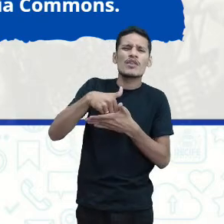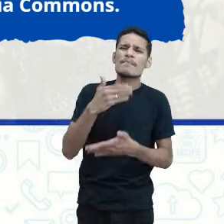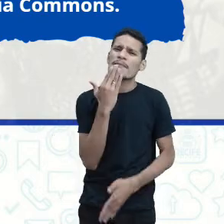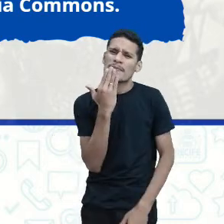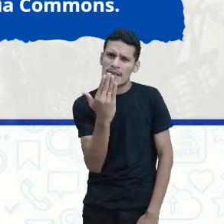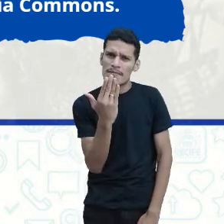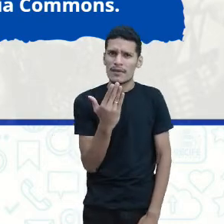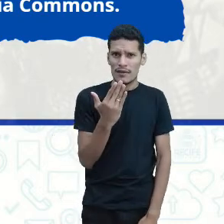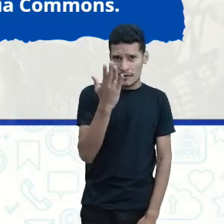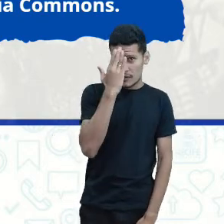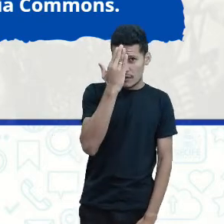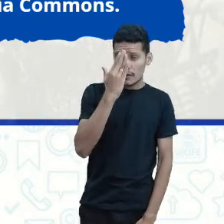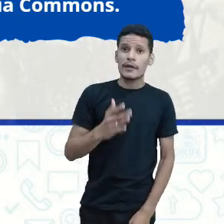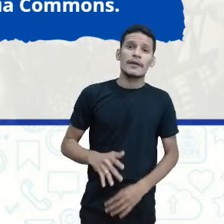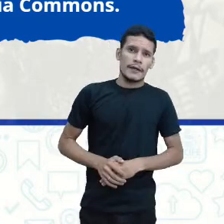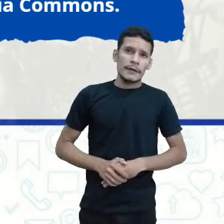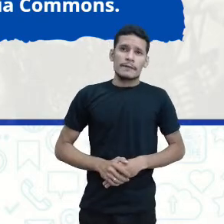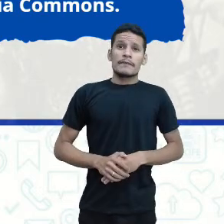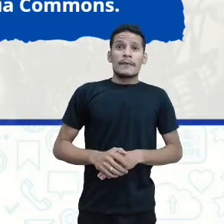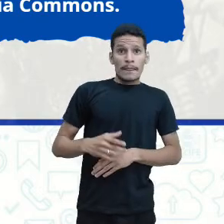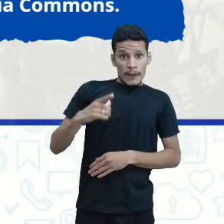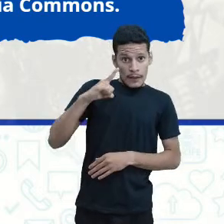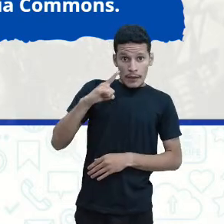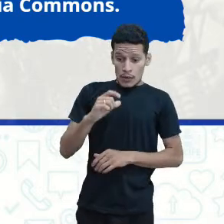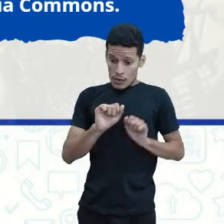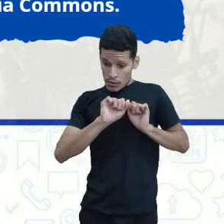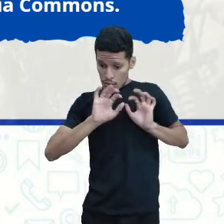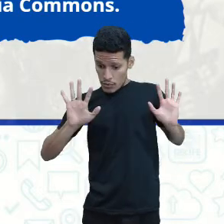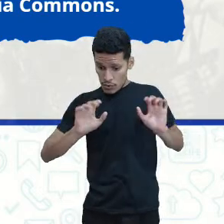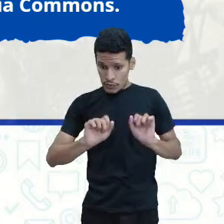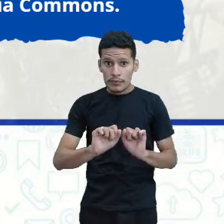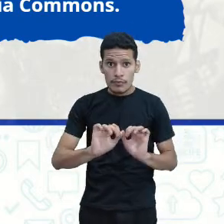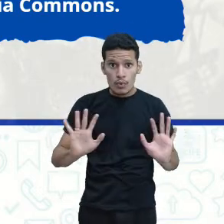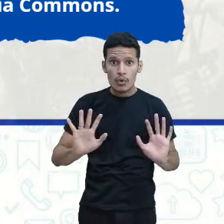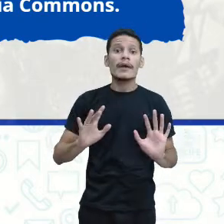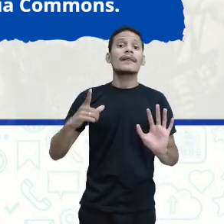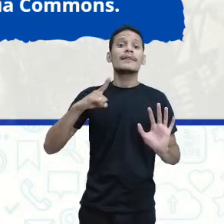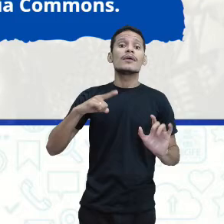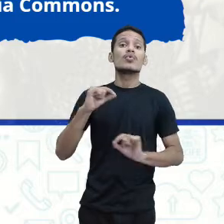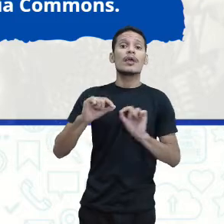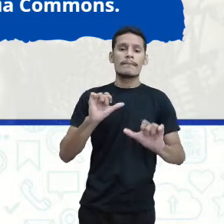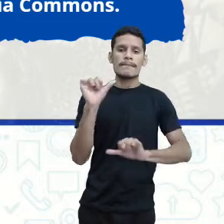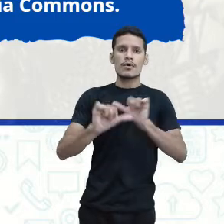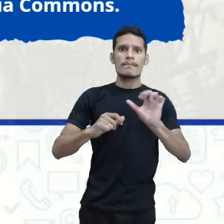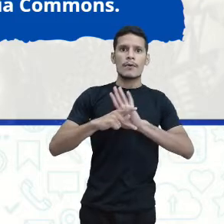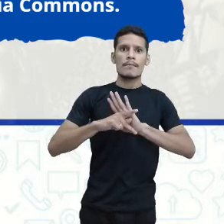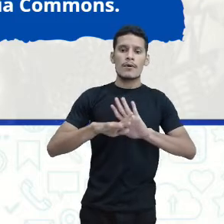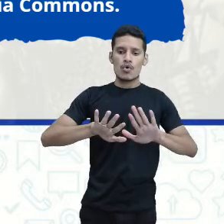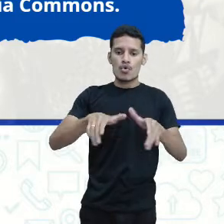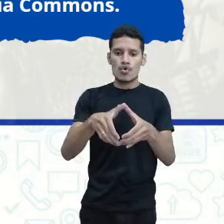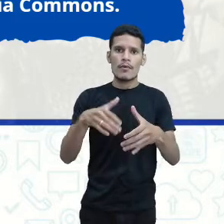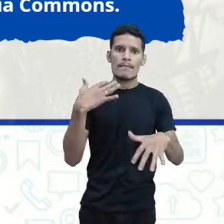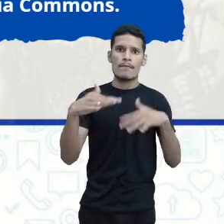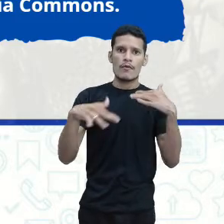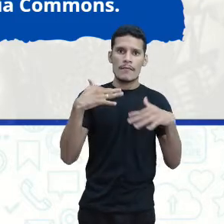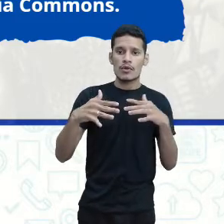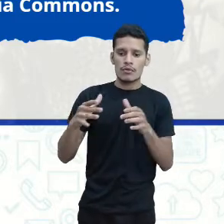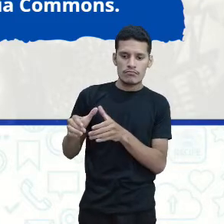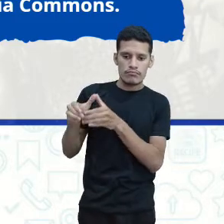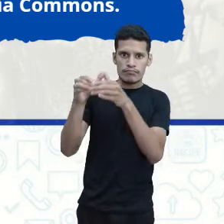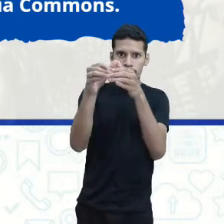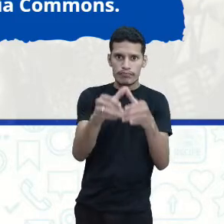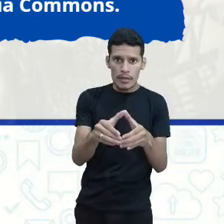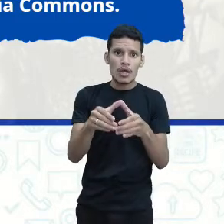quem não consegue ver a imagem. E esses sujeitos, eles foram trocados por um movimento, um grupo desses grupos que foram para a luta